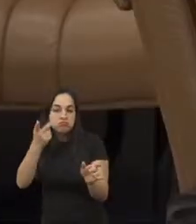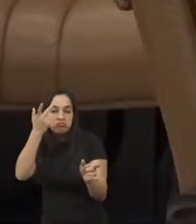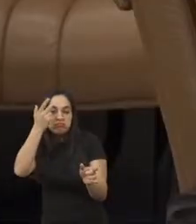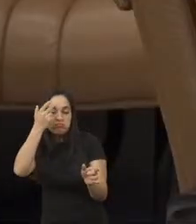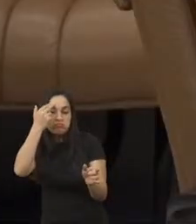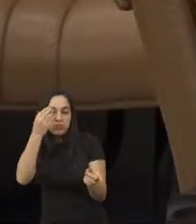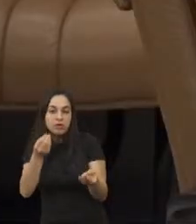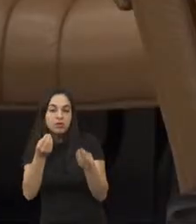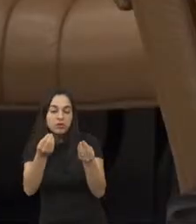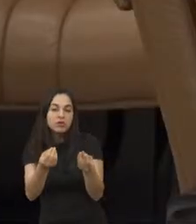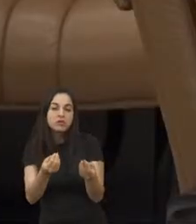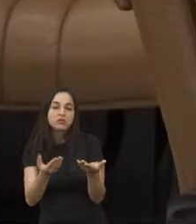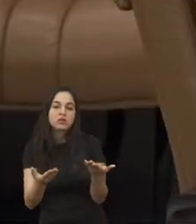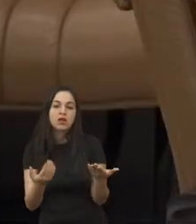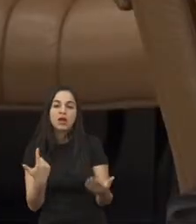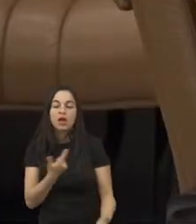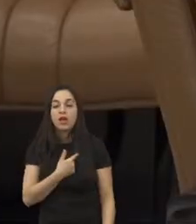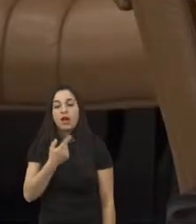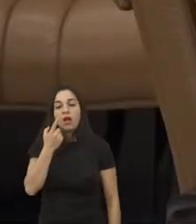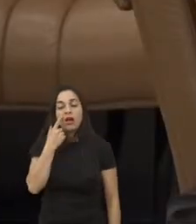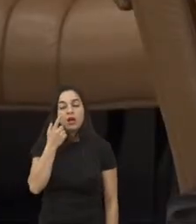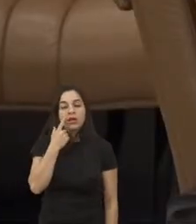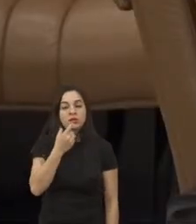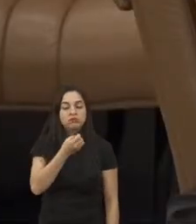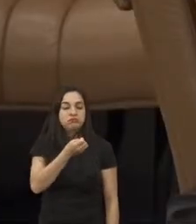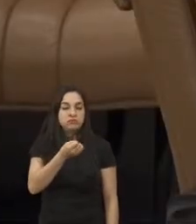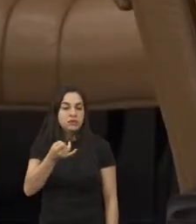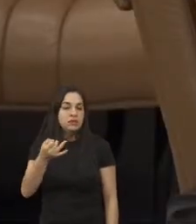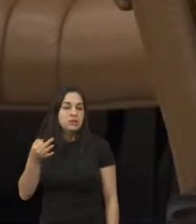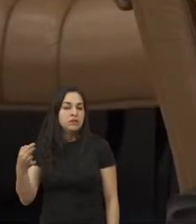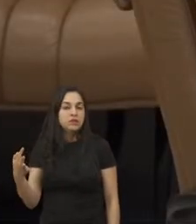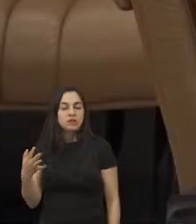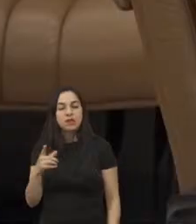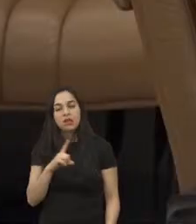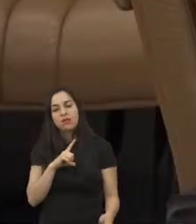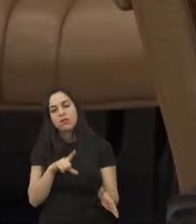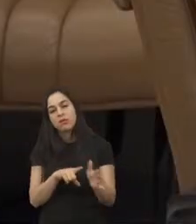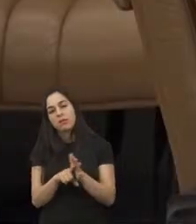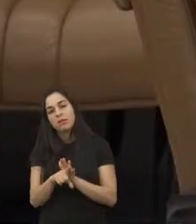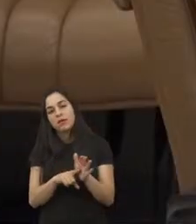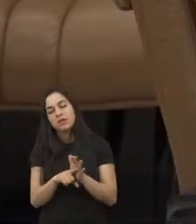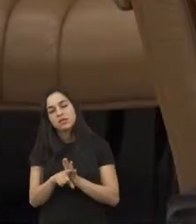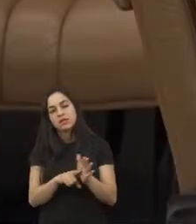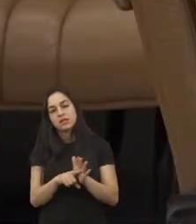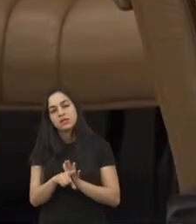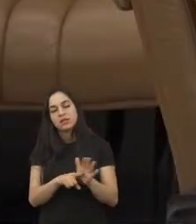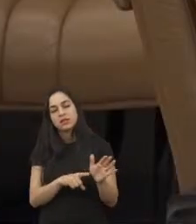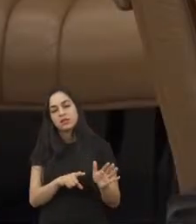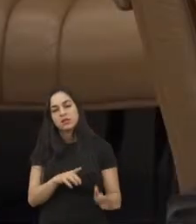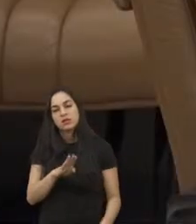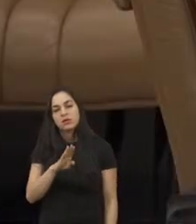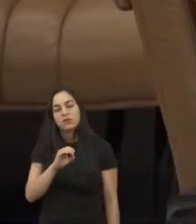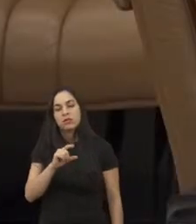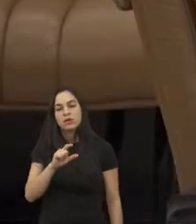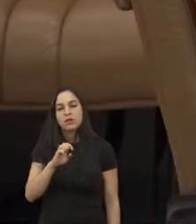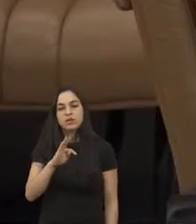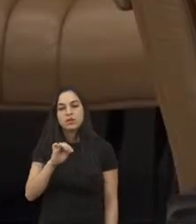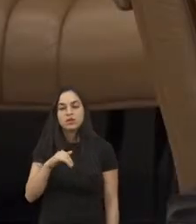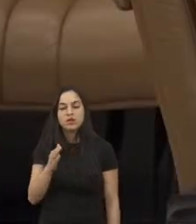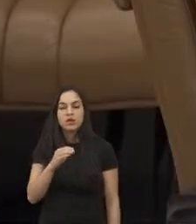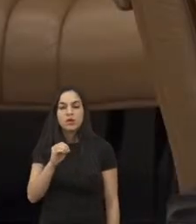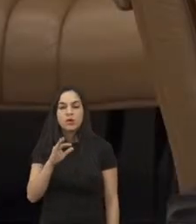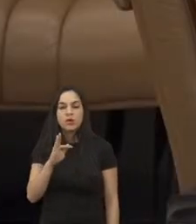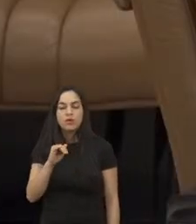Municipal. A gente tem visto várias comissões especiais de avaliação dessas doações no boletim oficial, mas não tem percebido